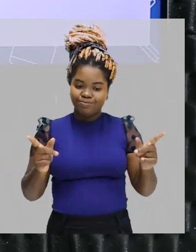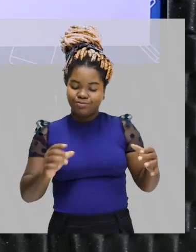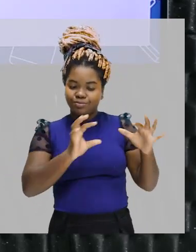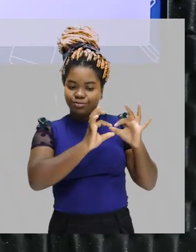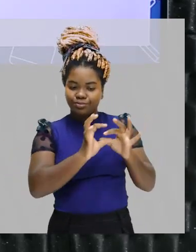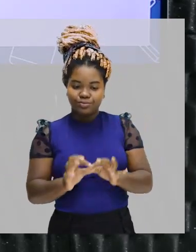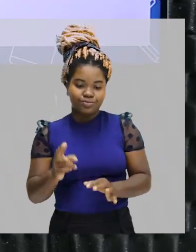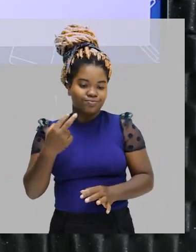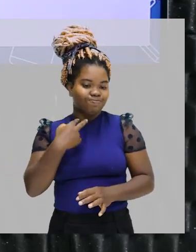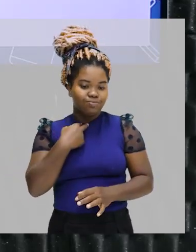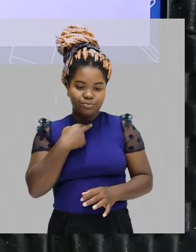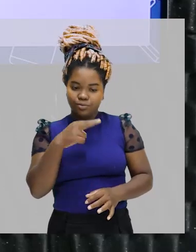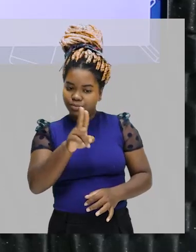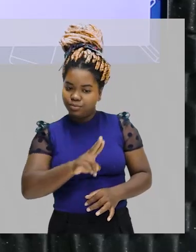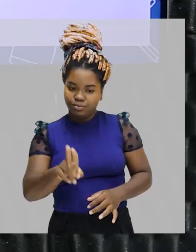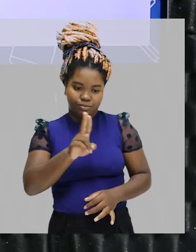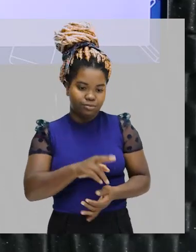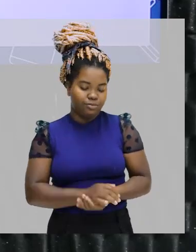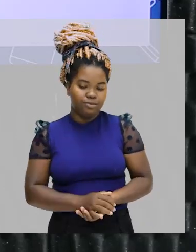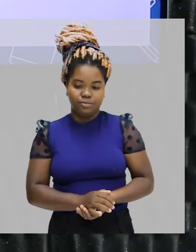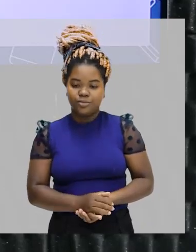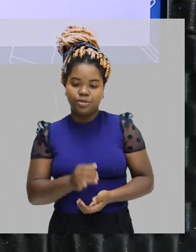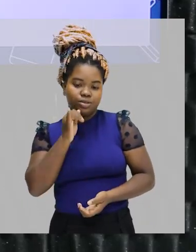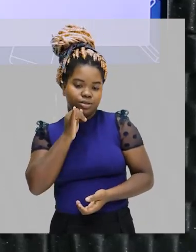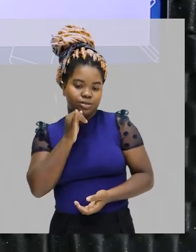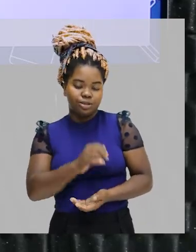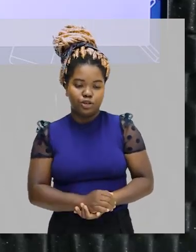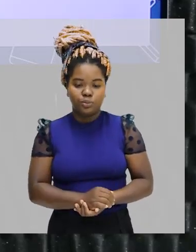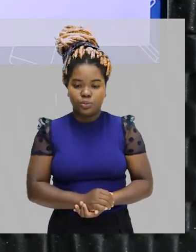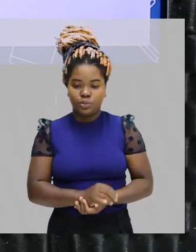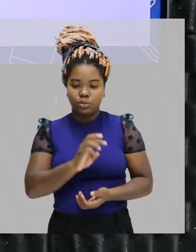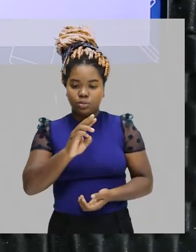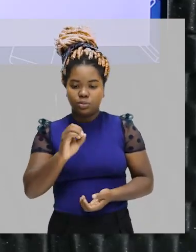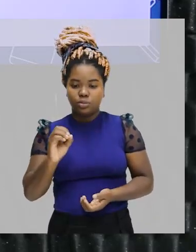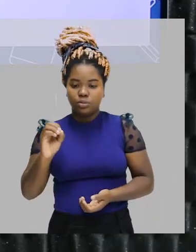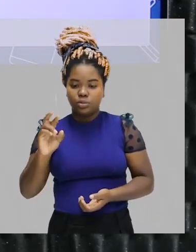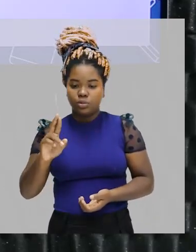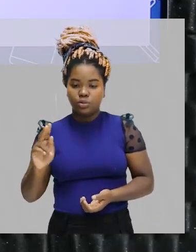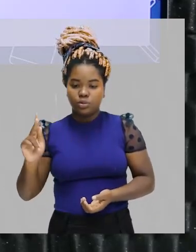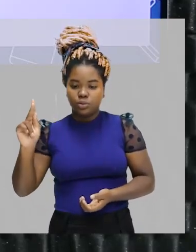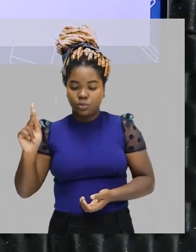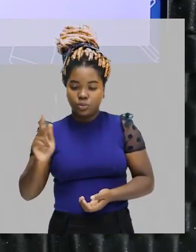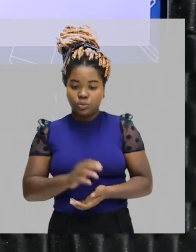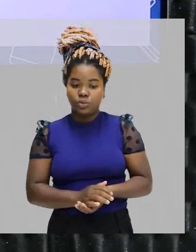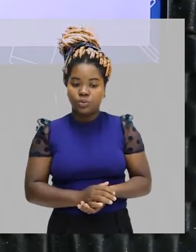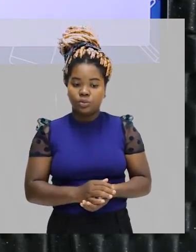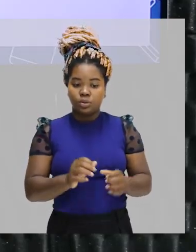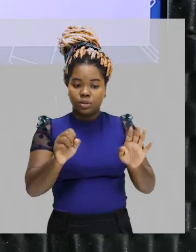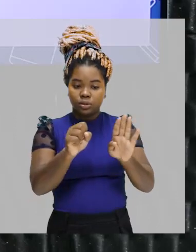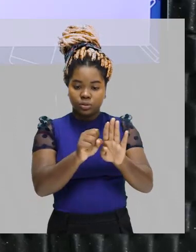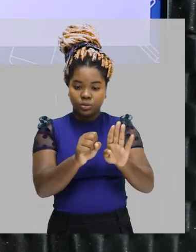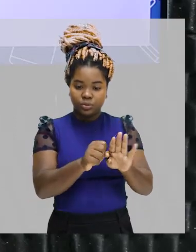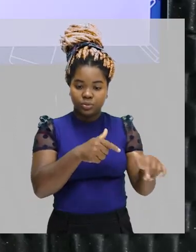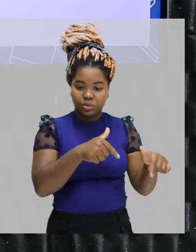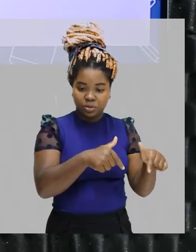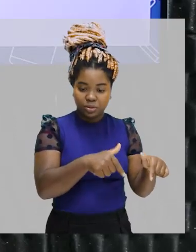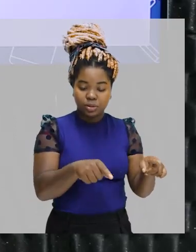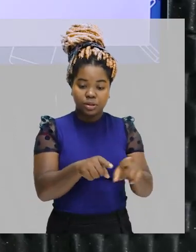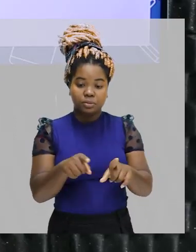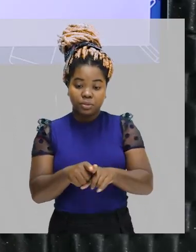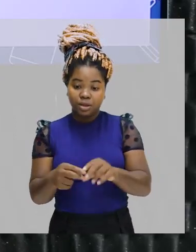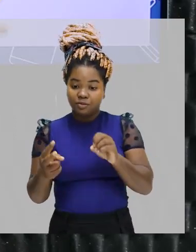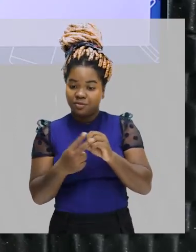eles não podem ser utilizados. Por exemplo, work, além de ser um substantivo trabalho, ele também é o verbo